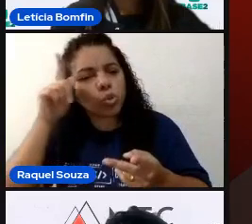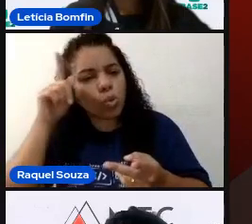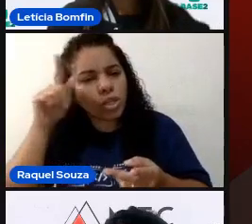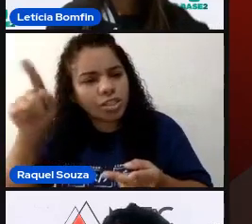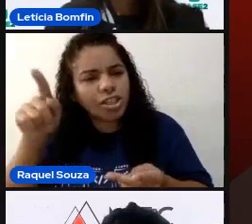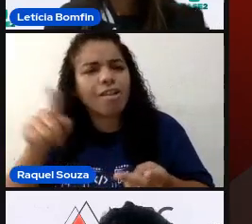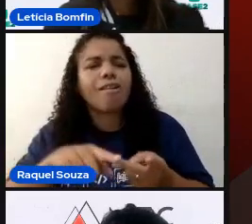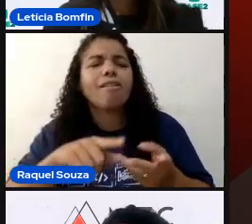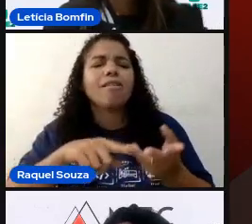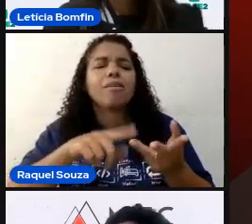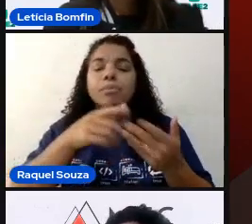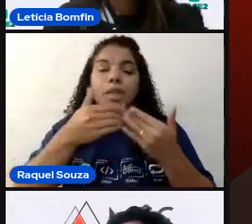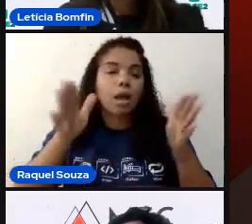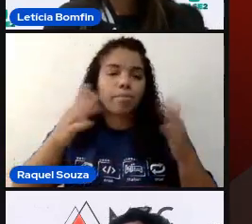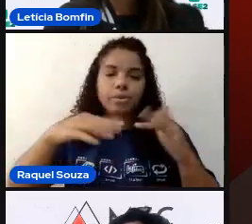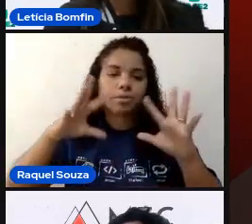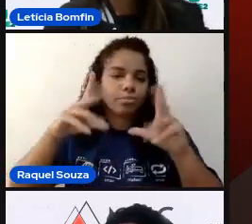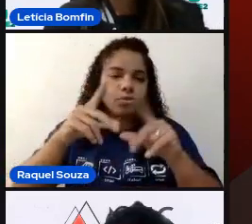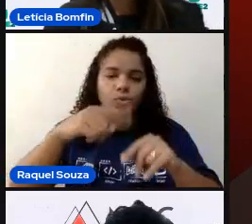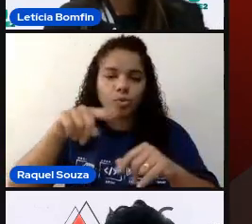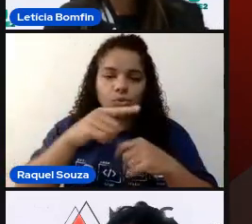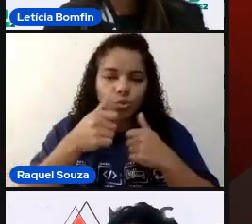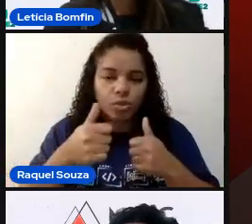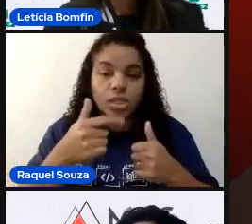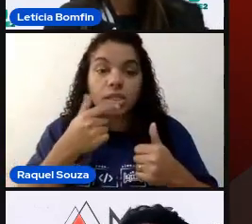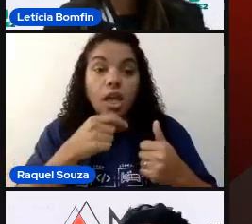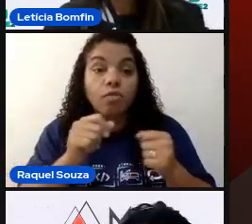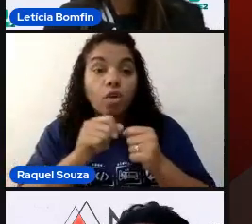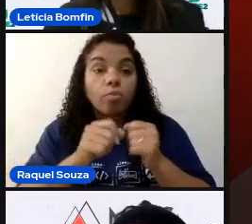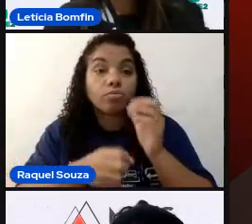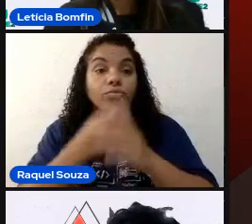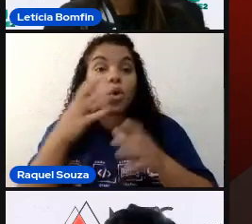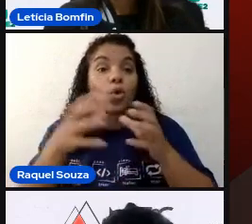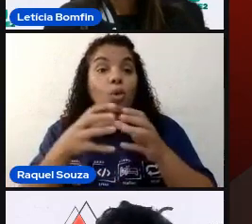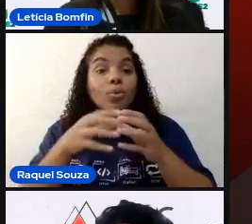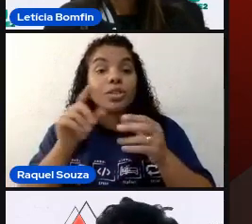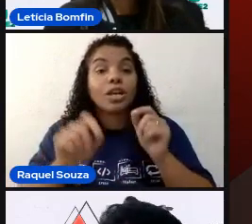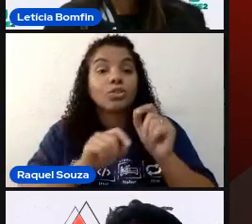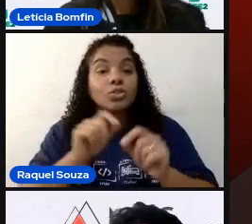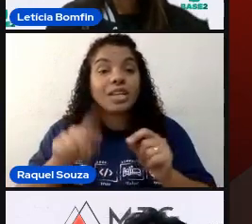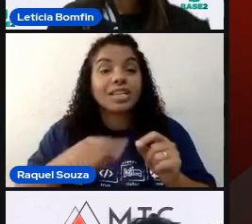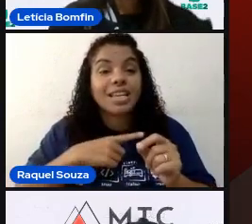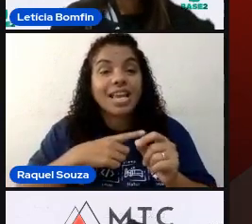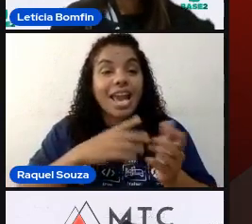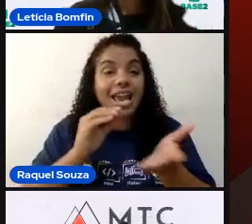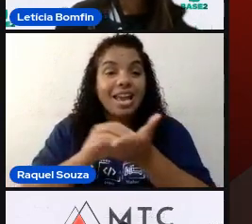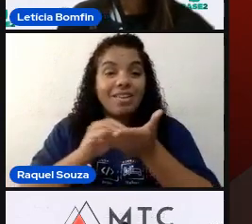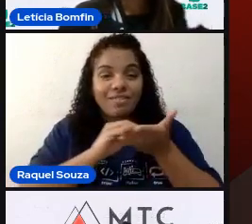Cara, está aberto para todo mundo. Então, vamos construir uma comunidade sobre o que ainda é bem escasso.